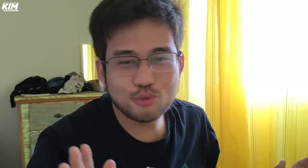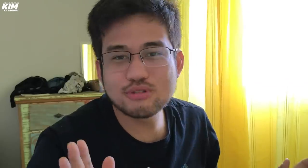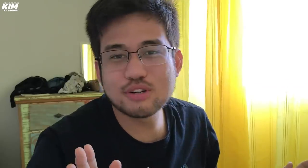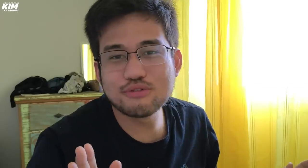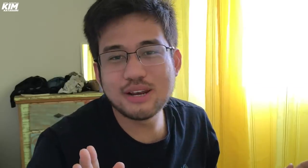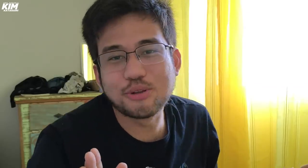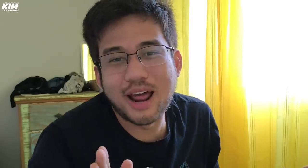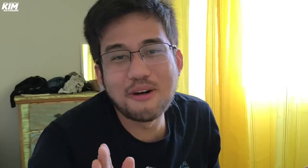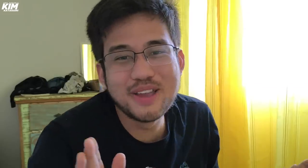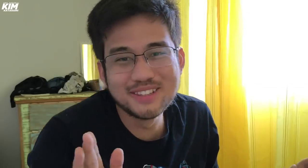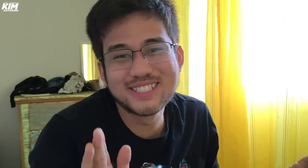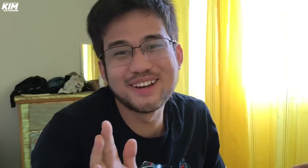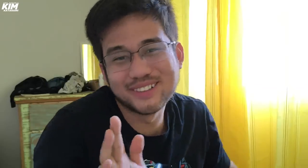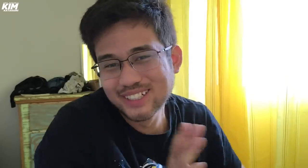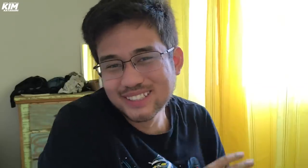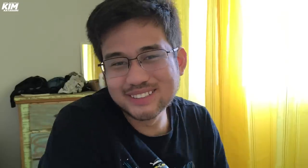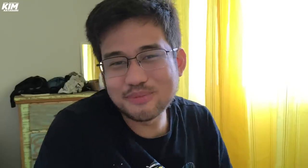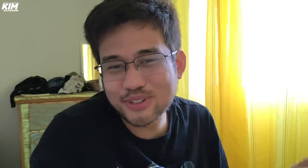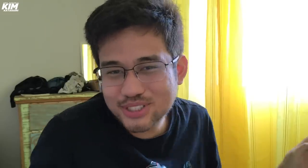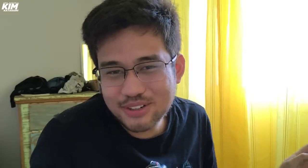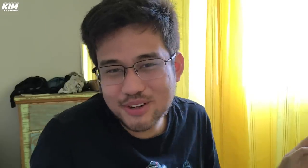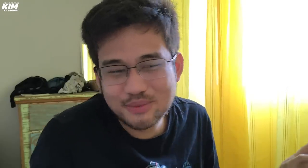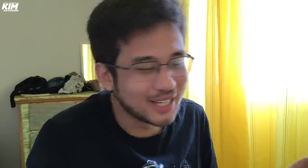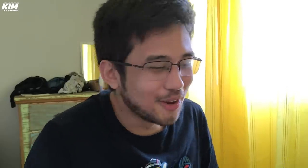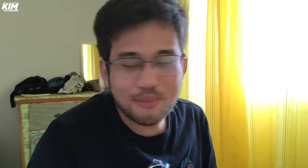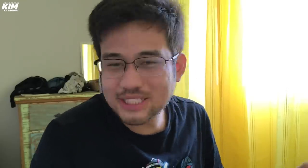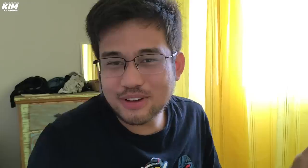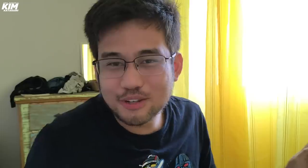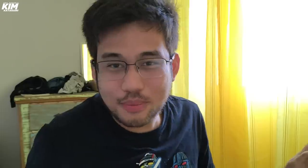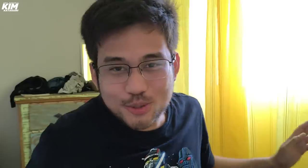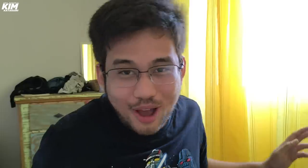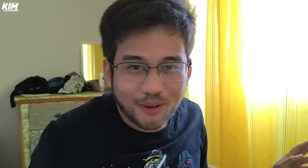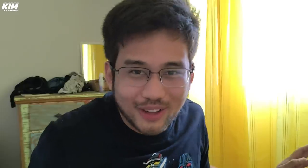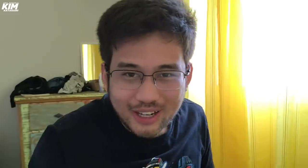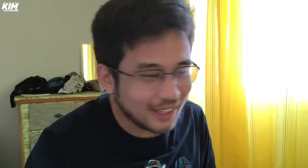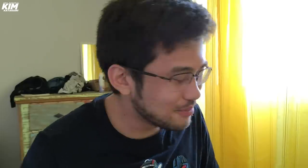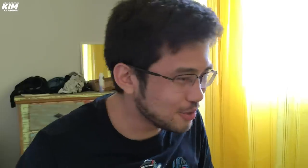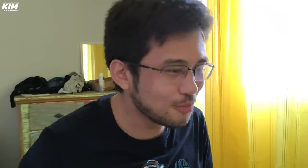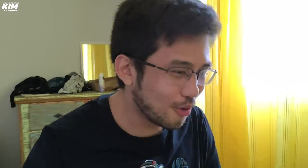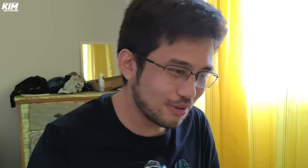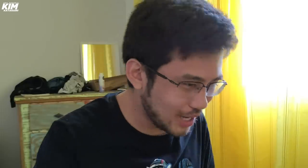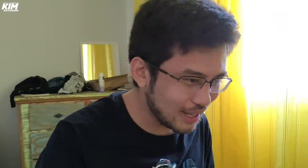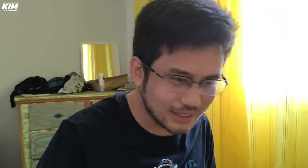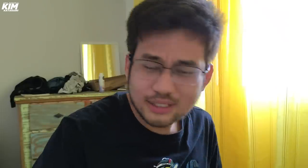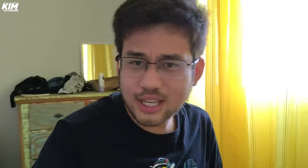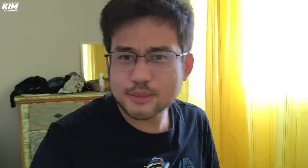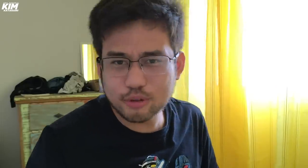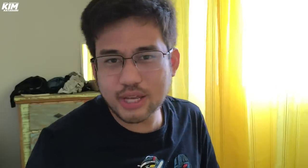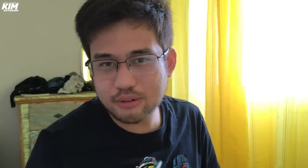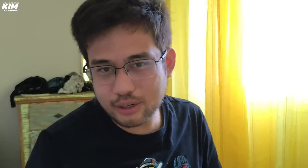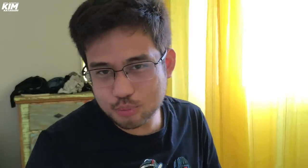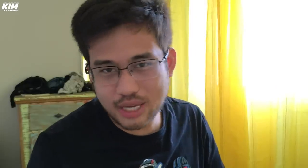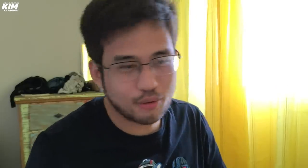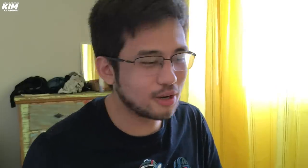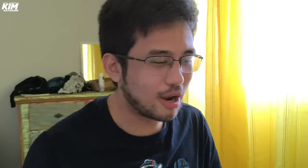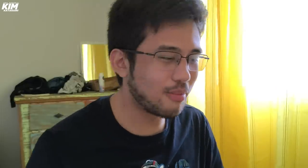Tá todo mundo usando o fundo eleitoral, menos eu, não tem produção nenhuma. Começa falando, pessoal, é muito bom. É um cara